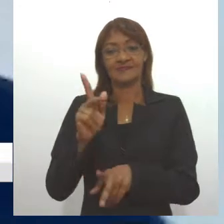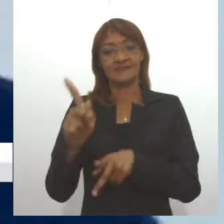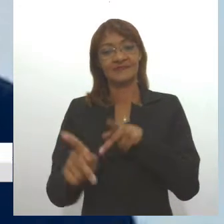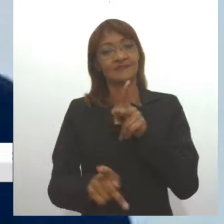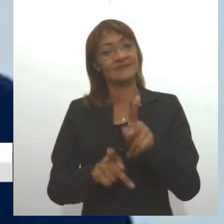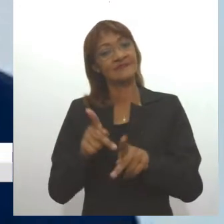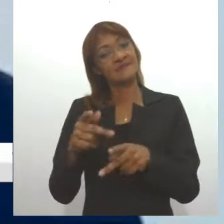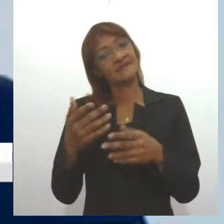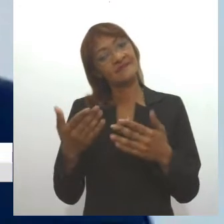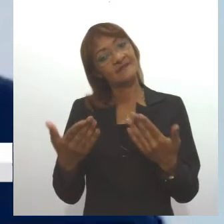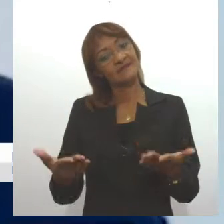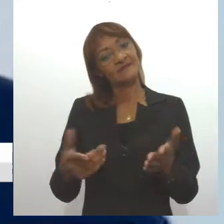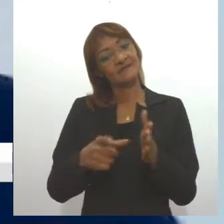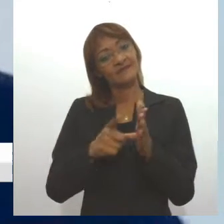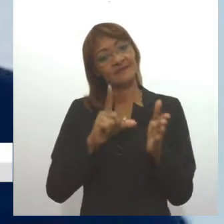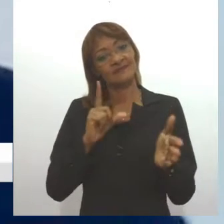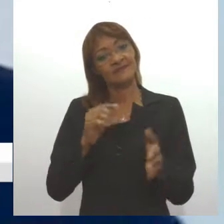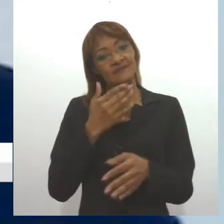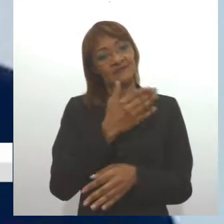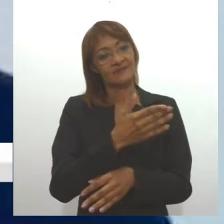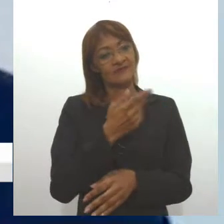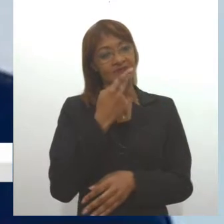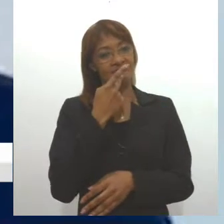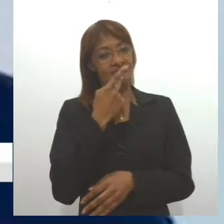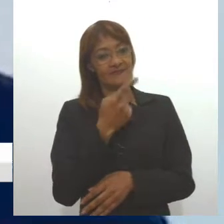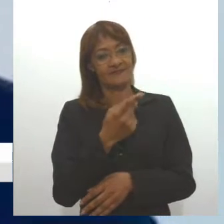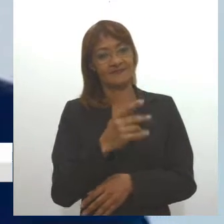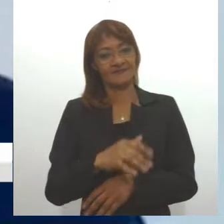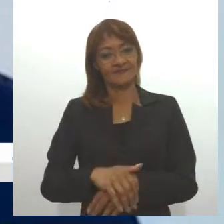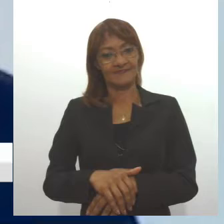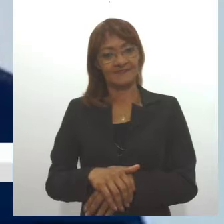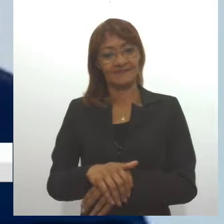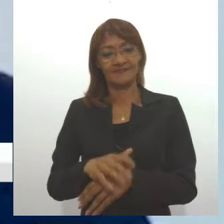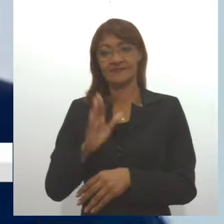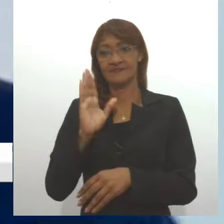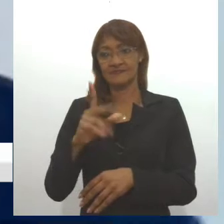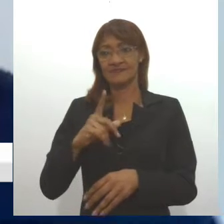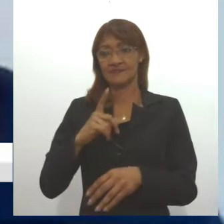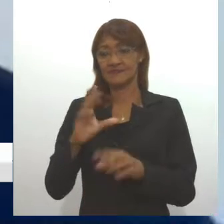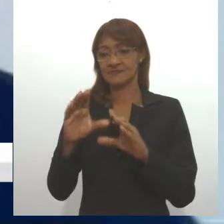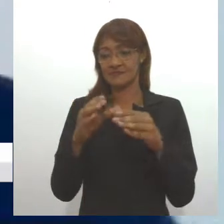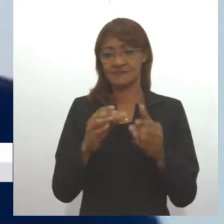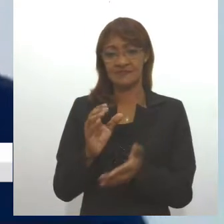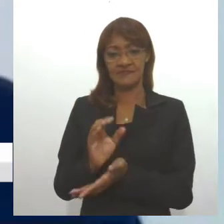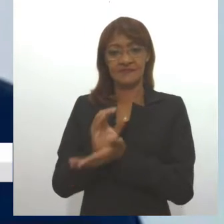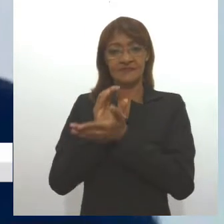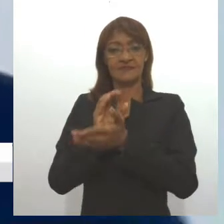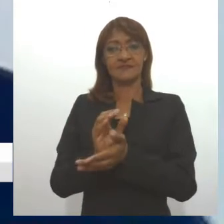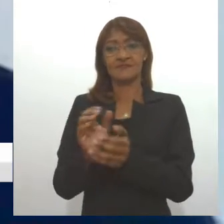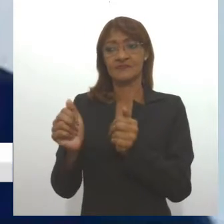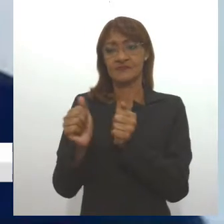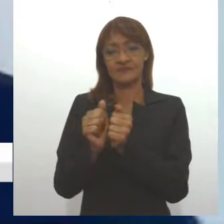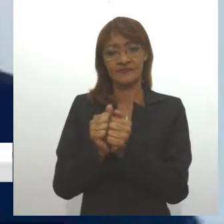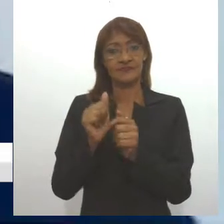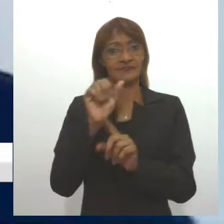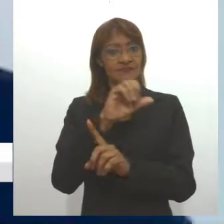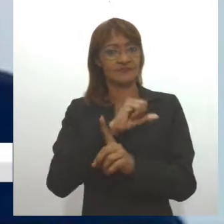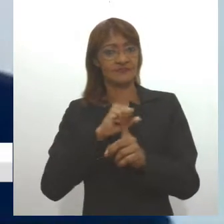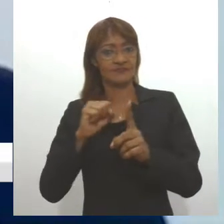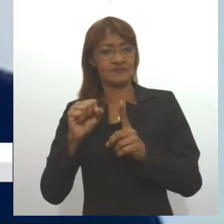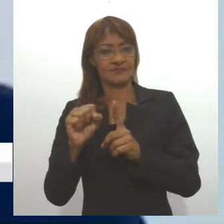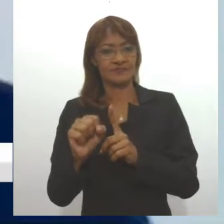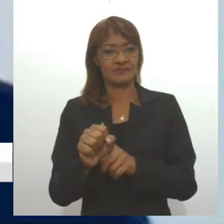falou, é através desses conselhos que gestão, junto com o movimento social, sociedade civil